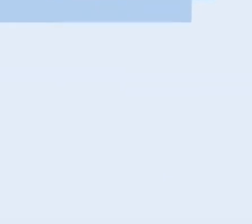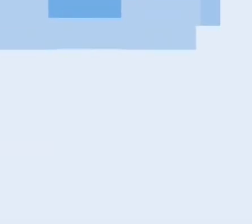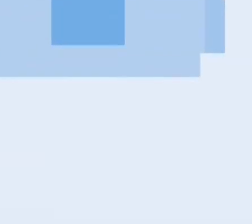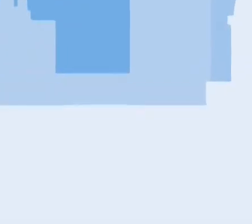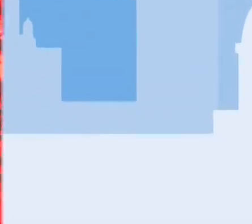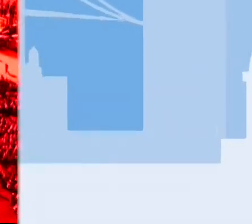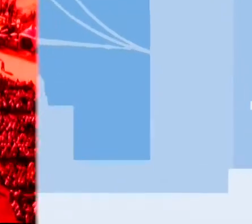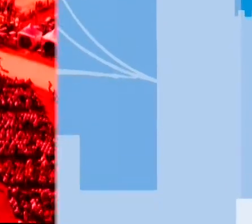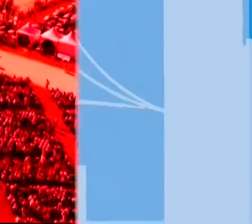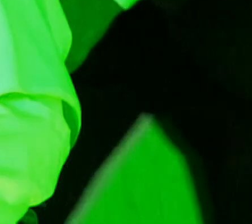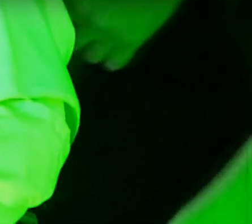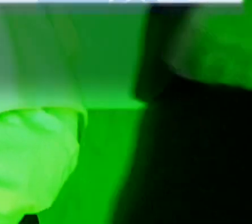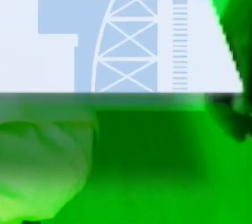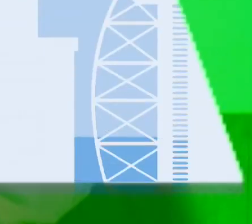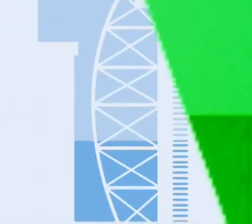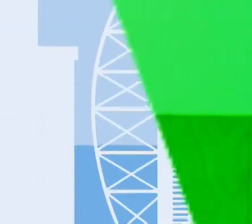Música